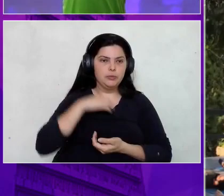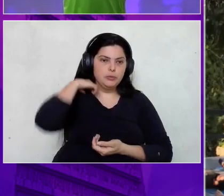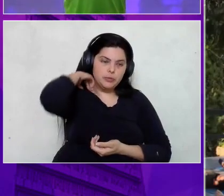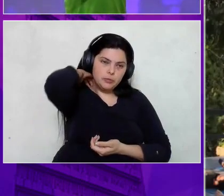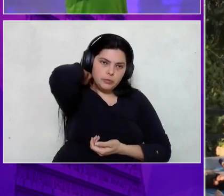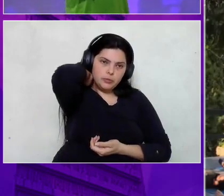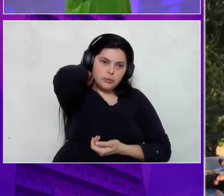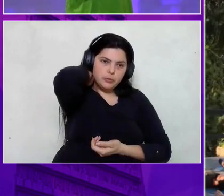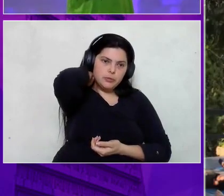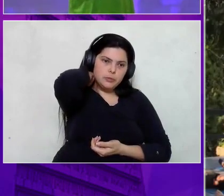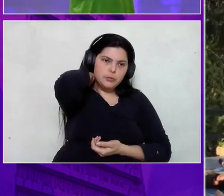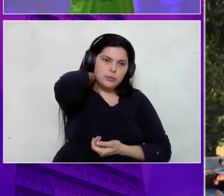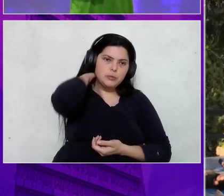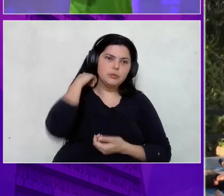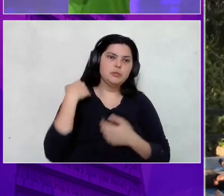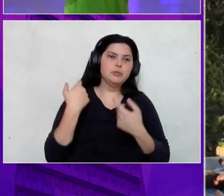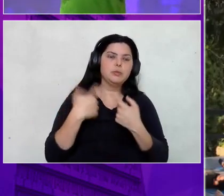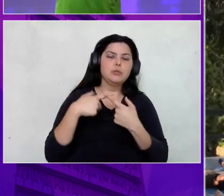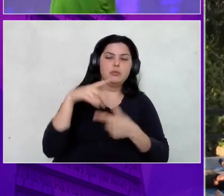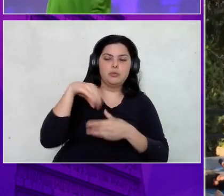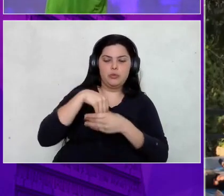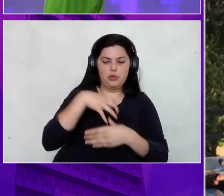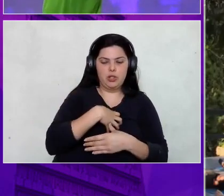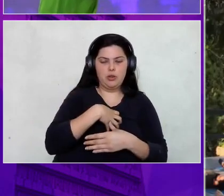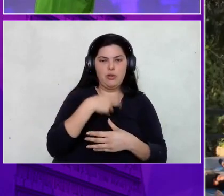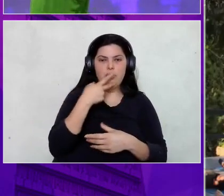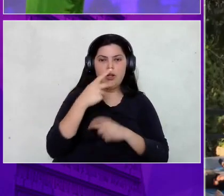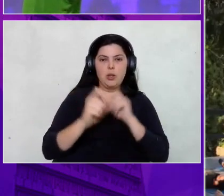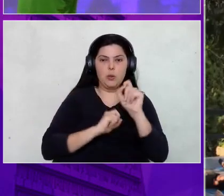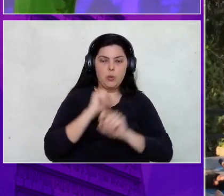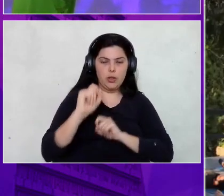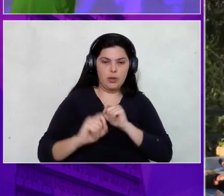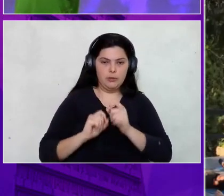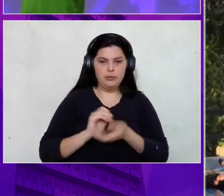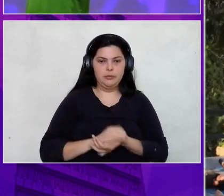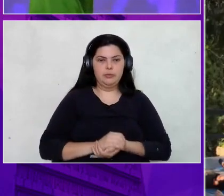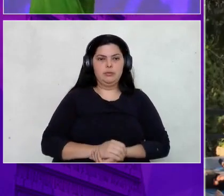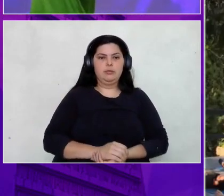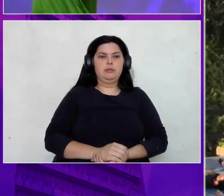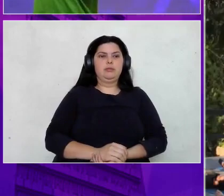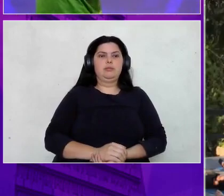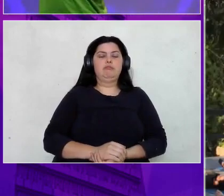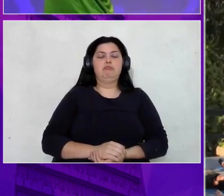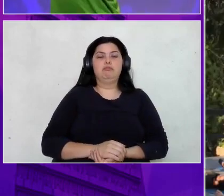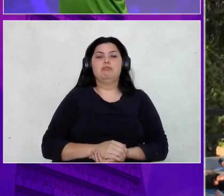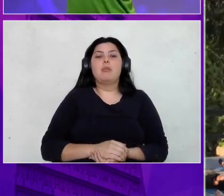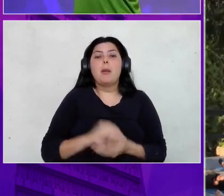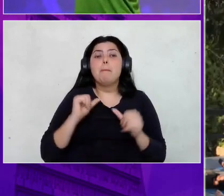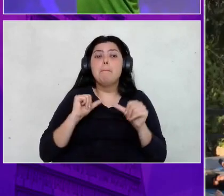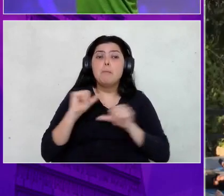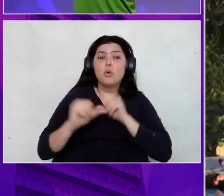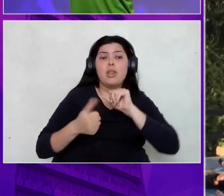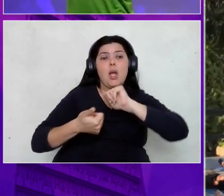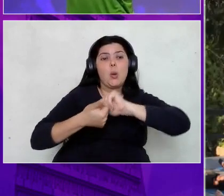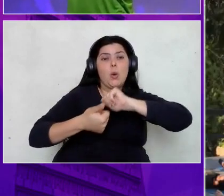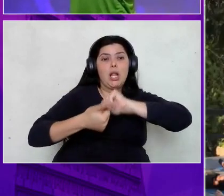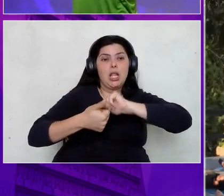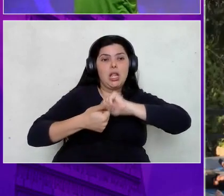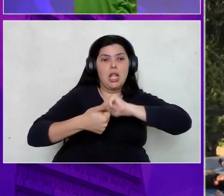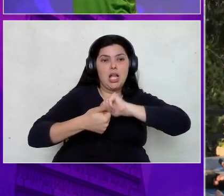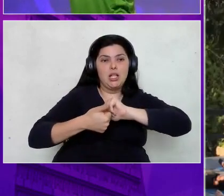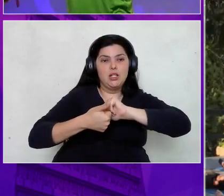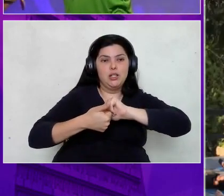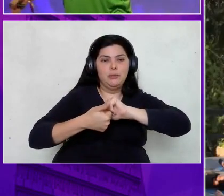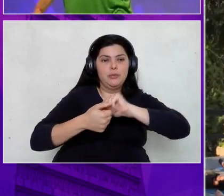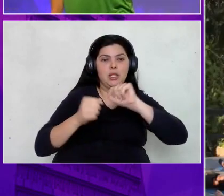nossa estado interno, o Otto Scharmer fala, nosso estado interno mexe na qualidade das intervenções que a gente faz na